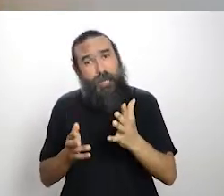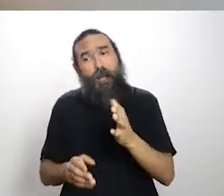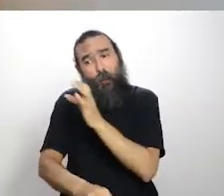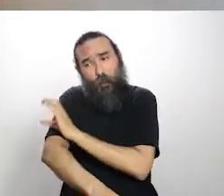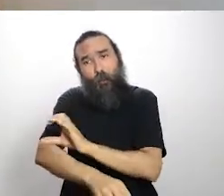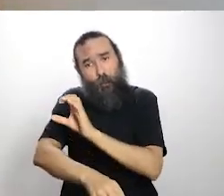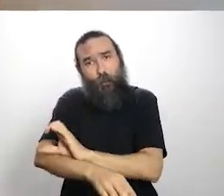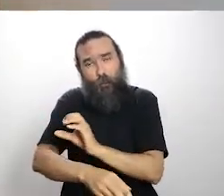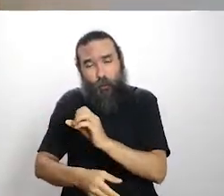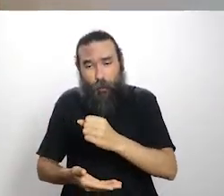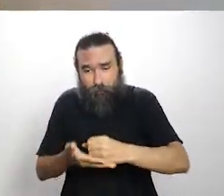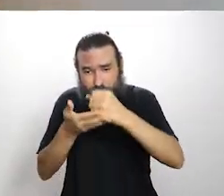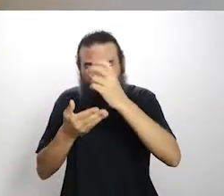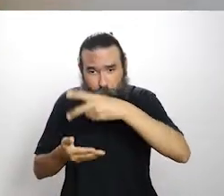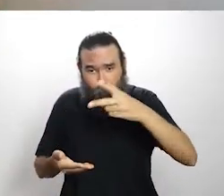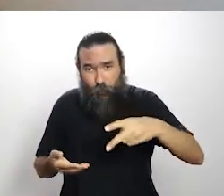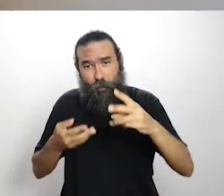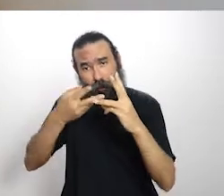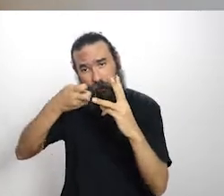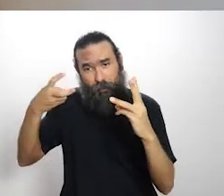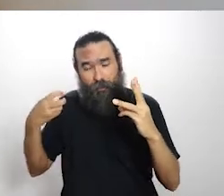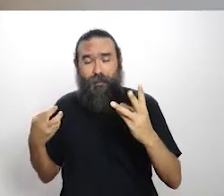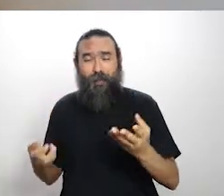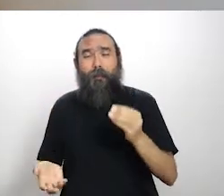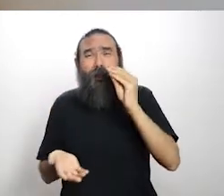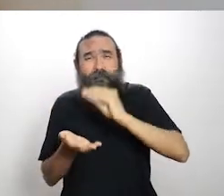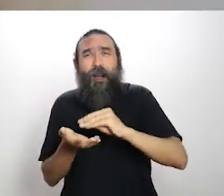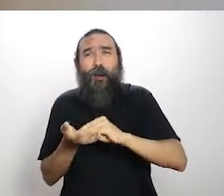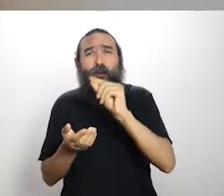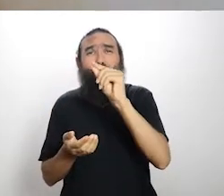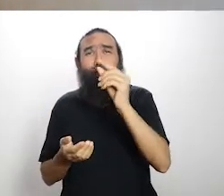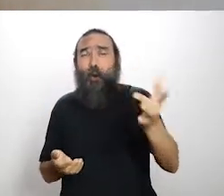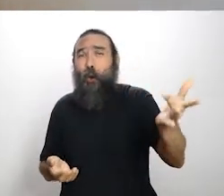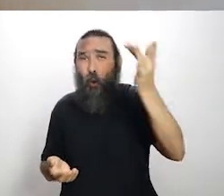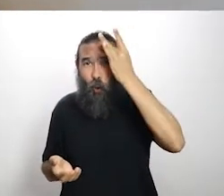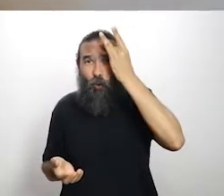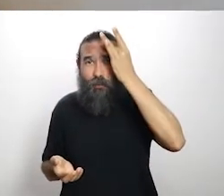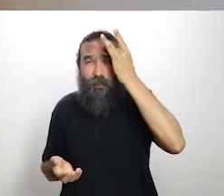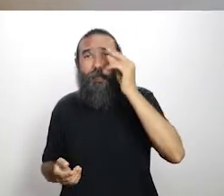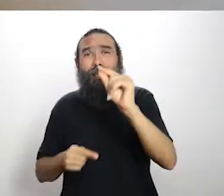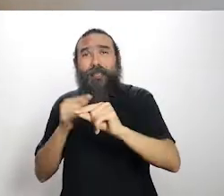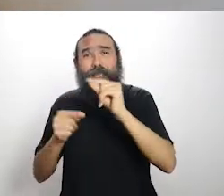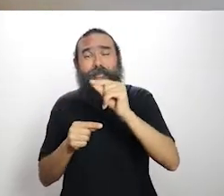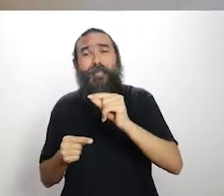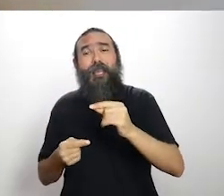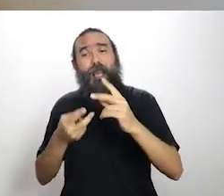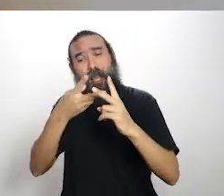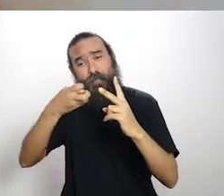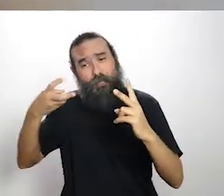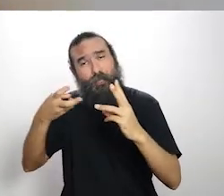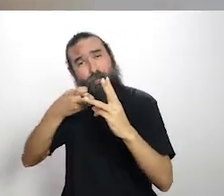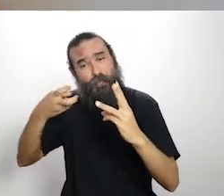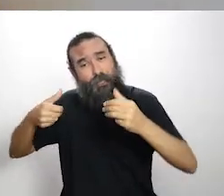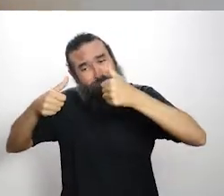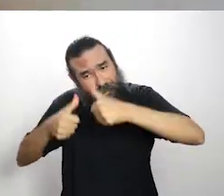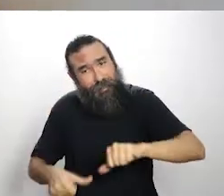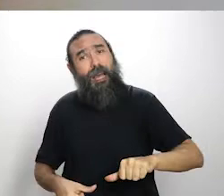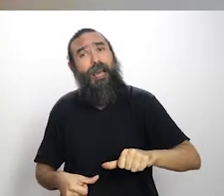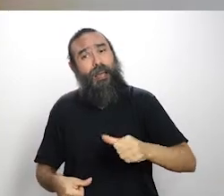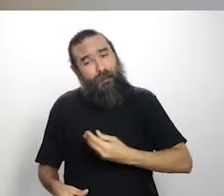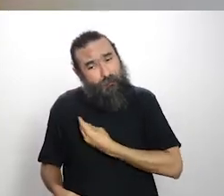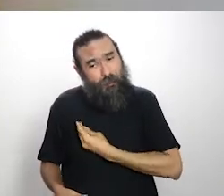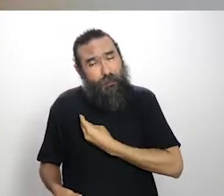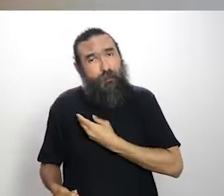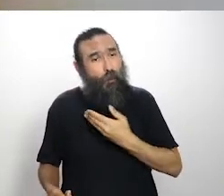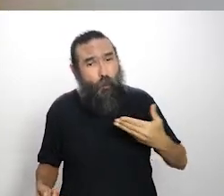essa formação, precisa avançar e precisa ter essa conscientização de que os povos indígenas estão presentes em todos esses espaços, né? Na educação